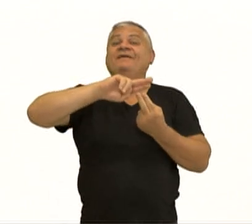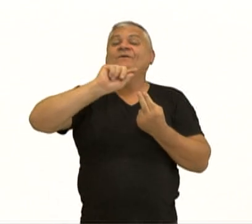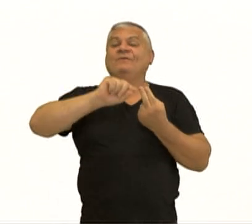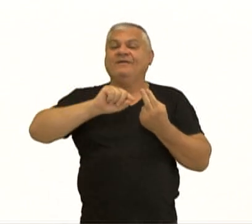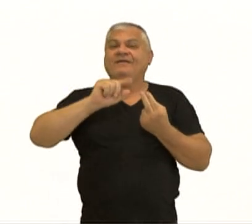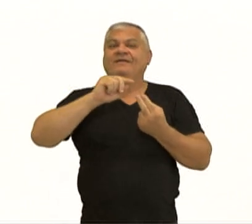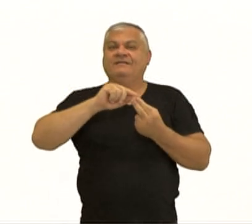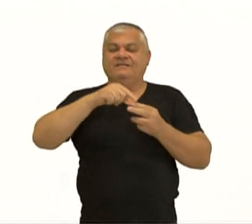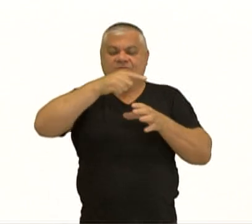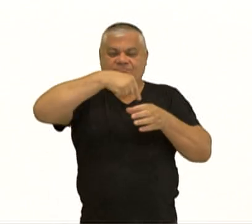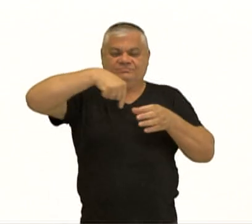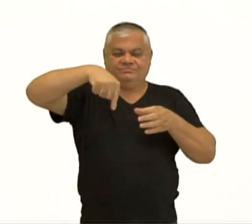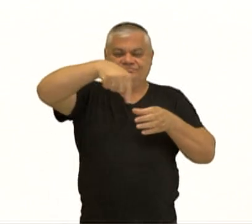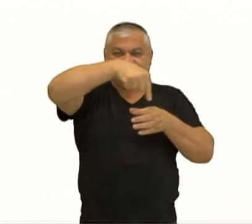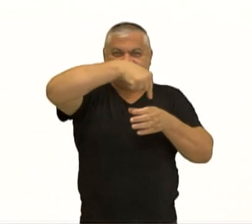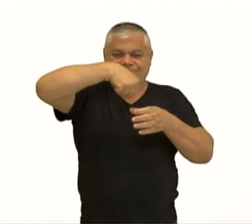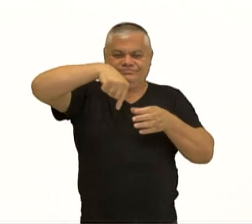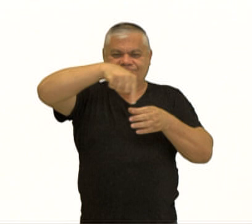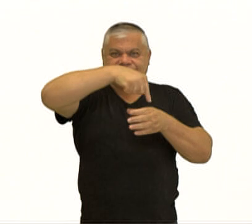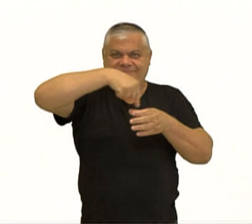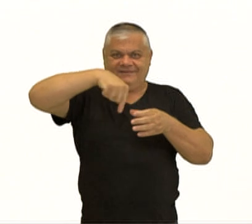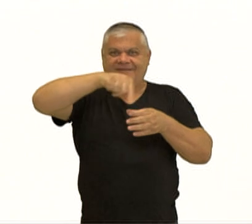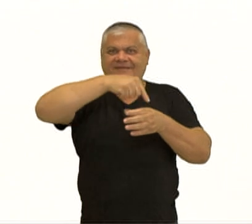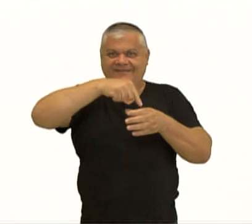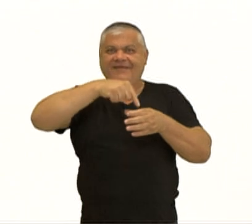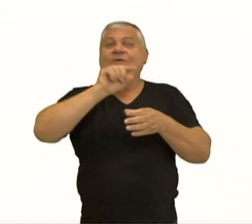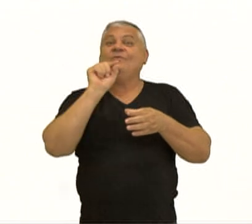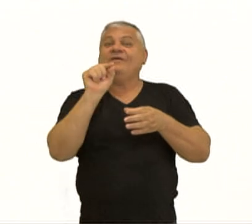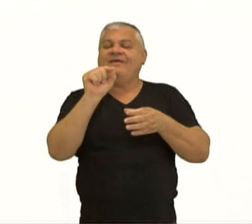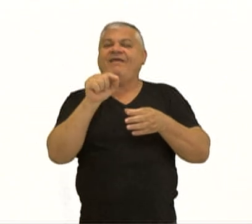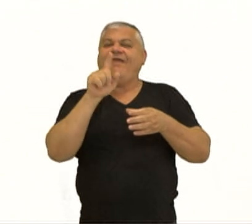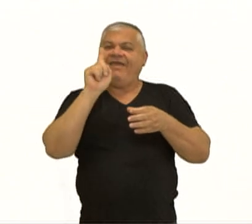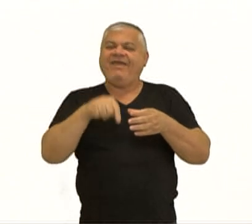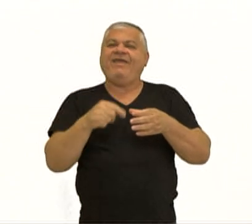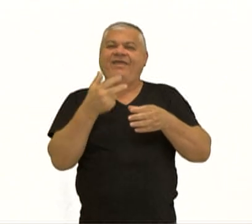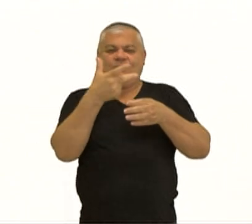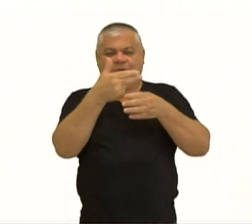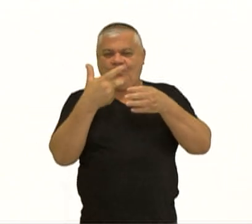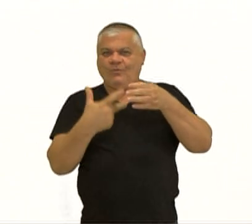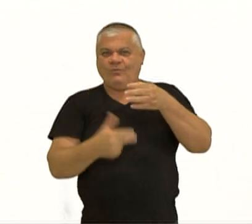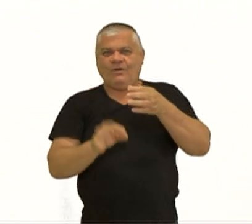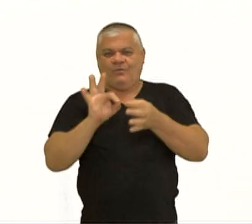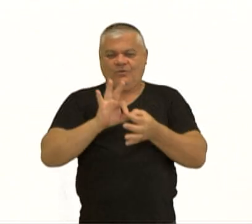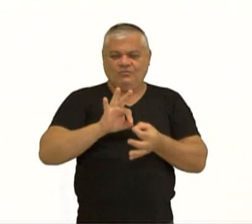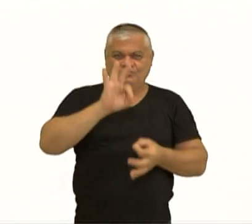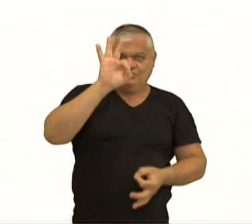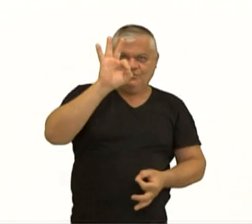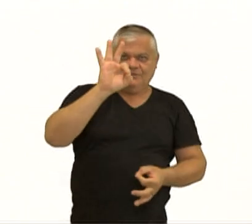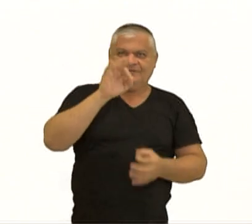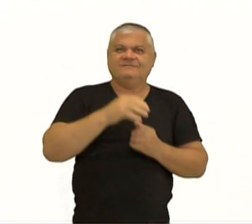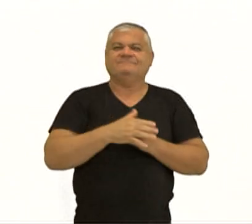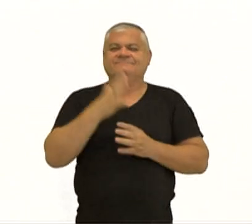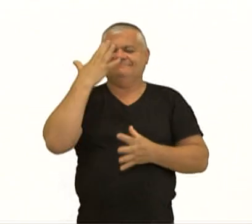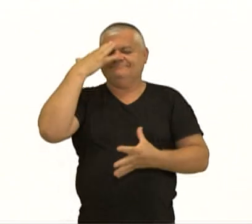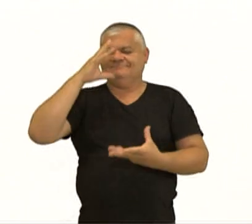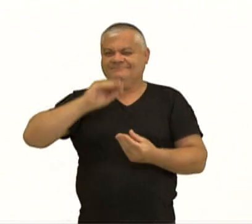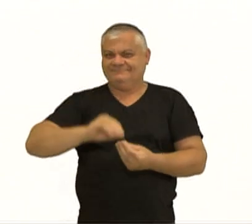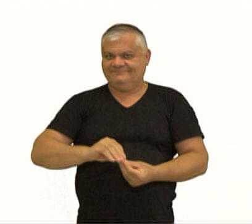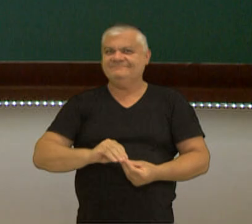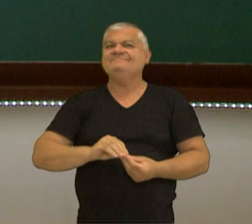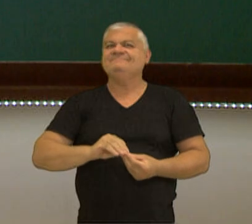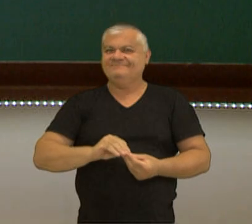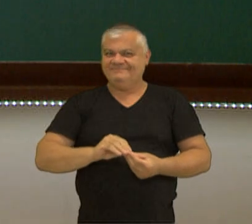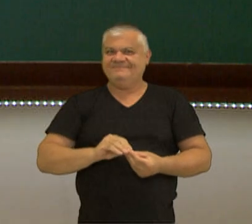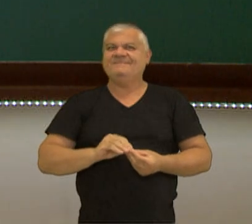significa que o diâmetro do cilindro da base é igual à altura. Opa! Então quer dizer